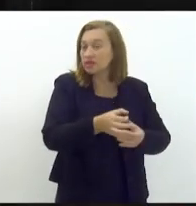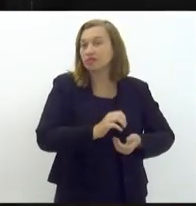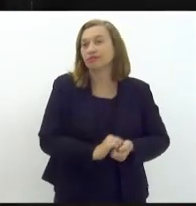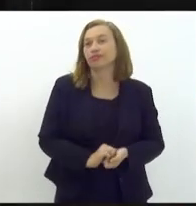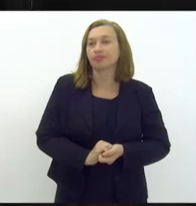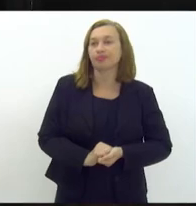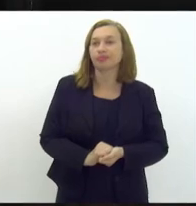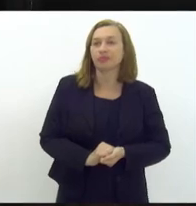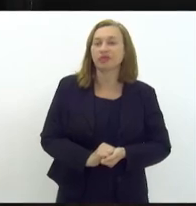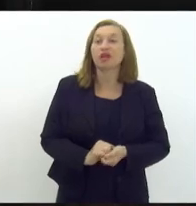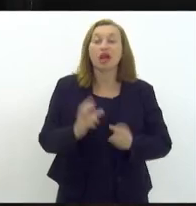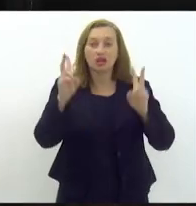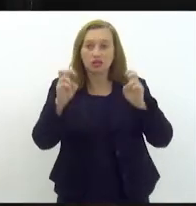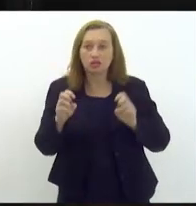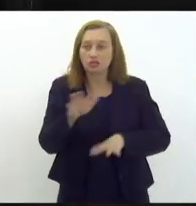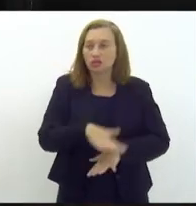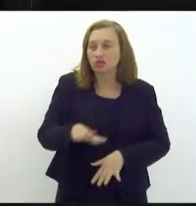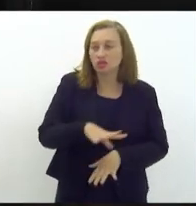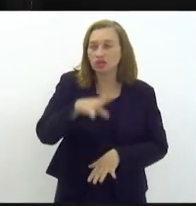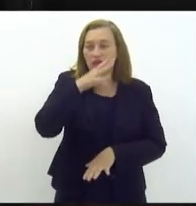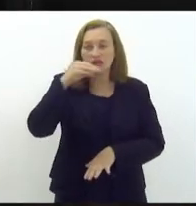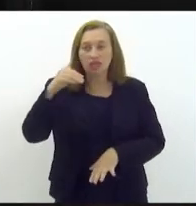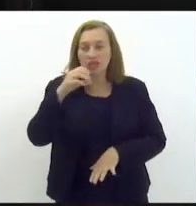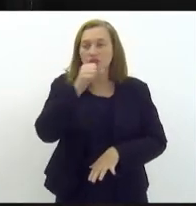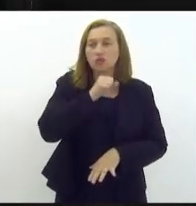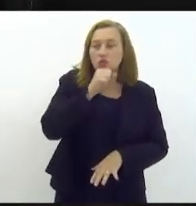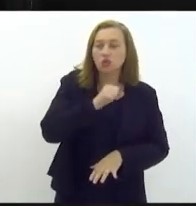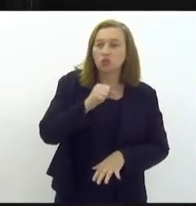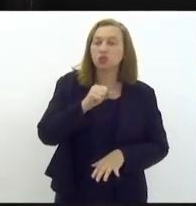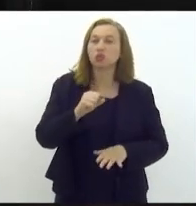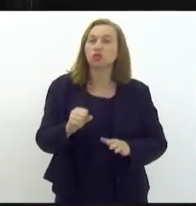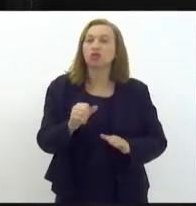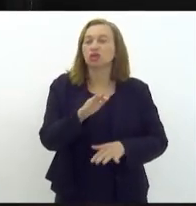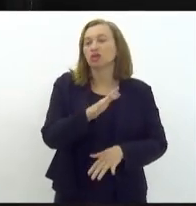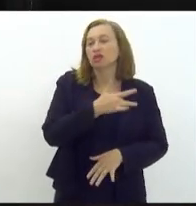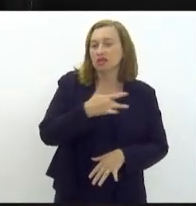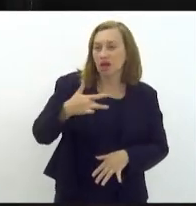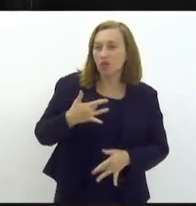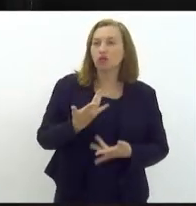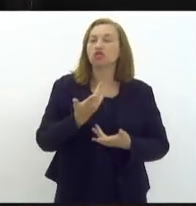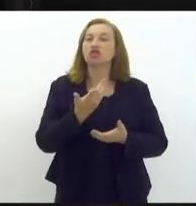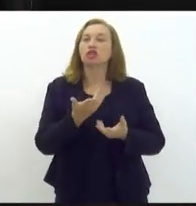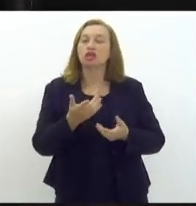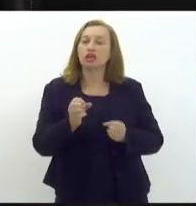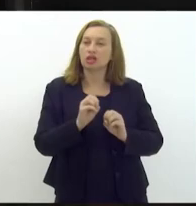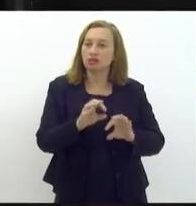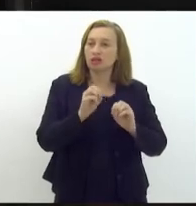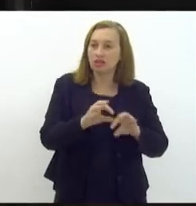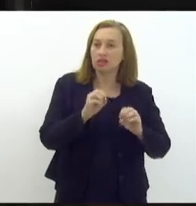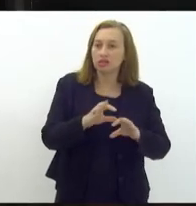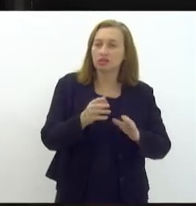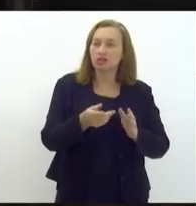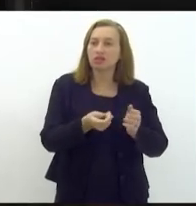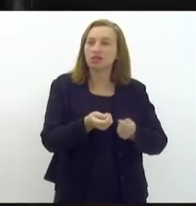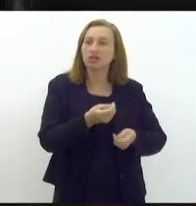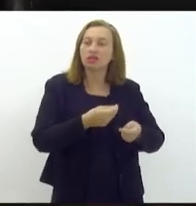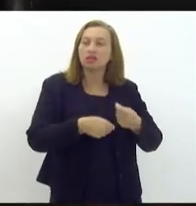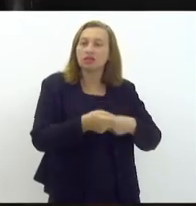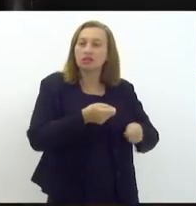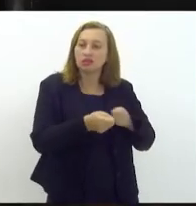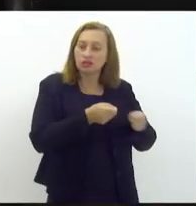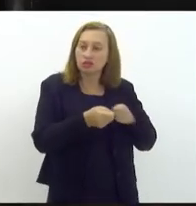Justiça, assuntos da criança e adolescente idoso, de saúde, educação e de orçamento, de fiscalização financeira e controle.